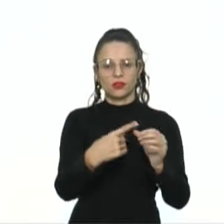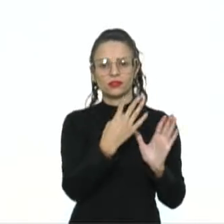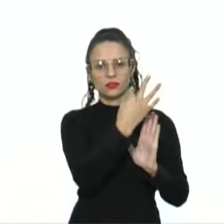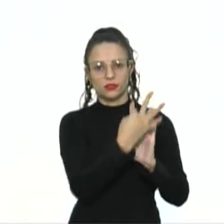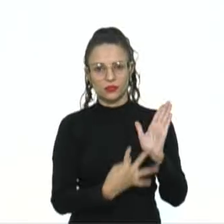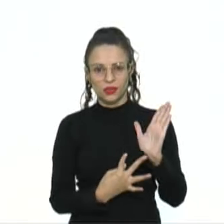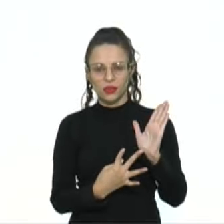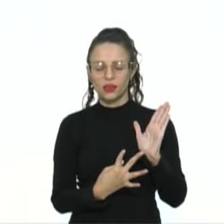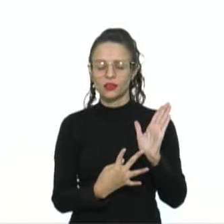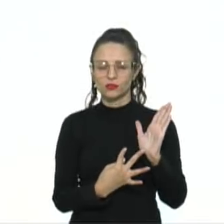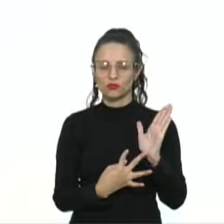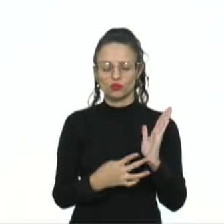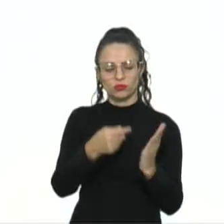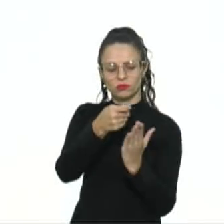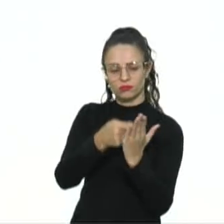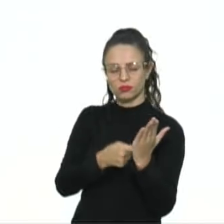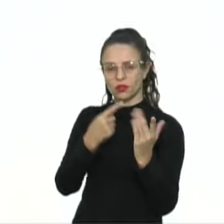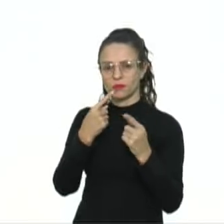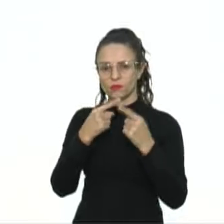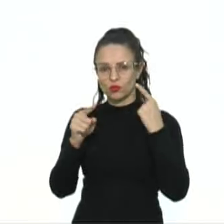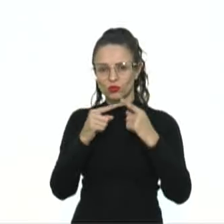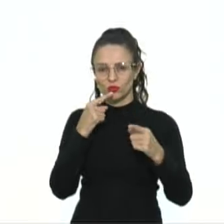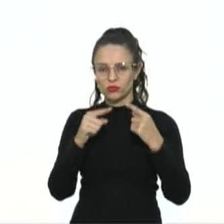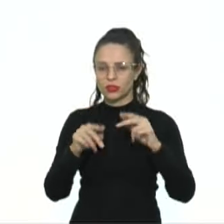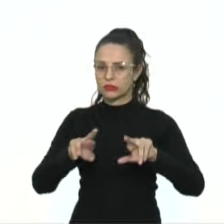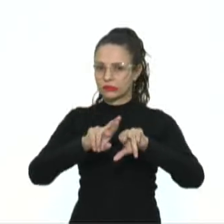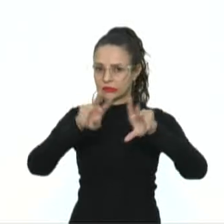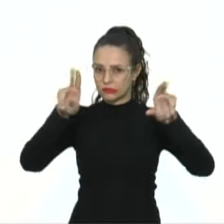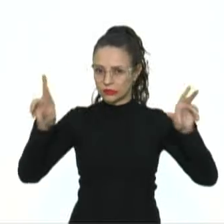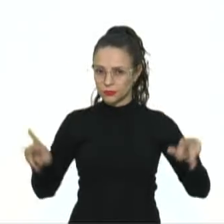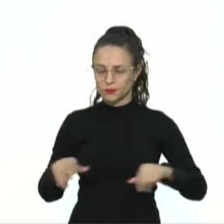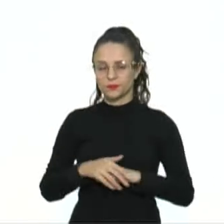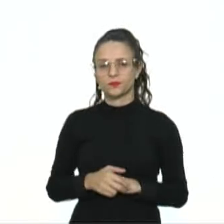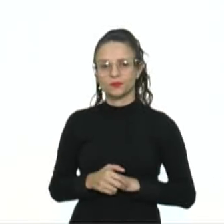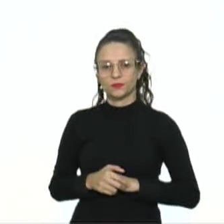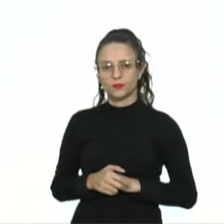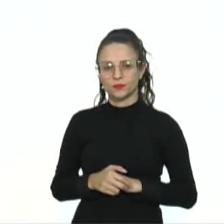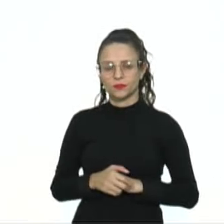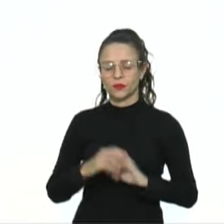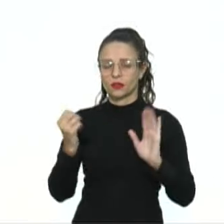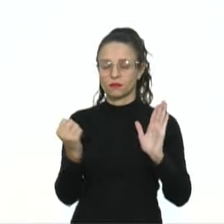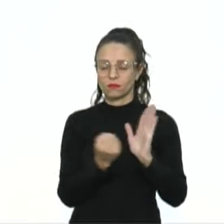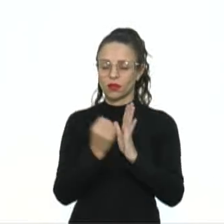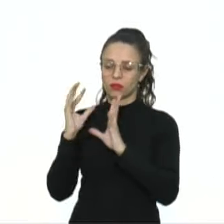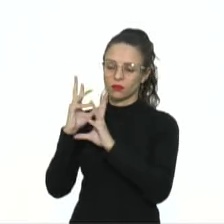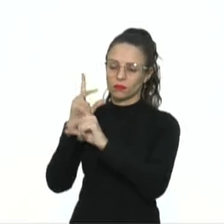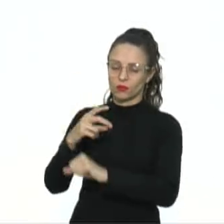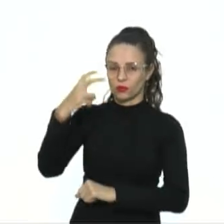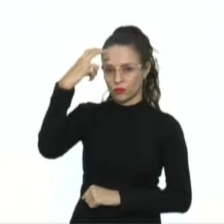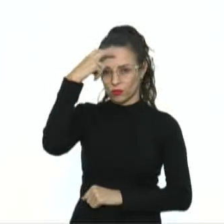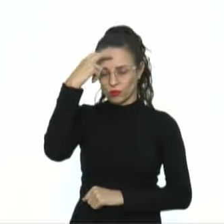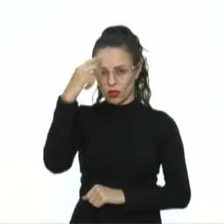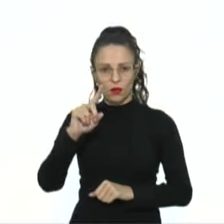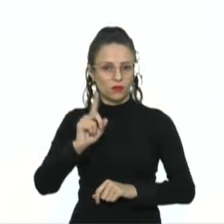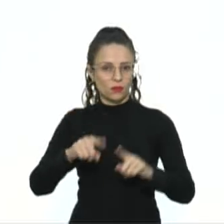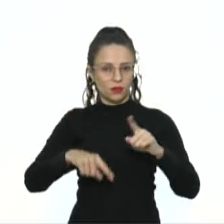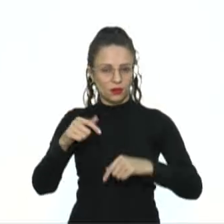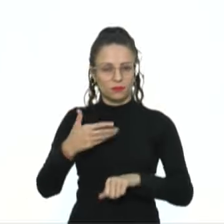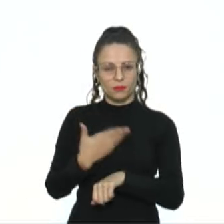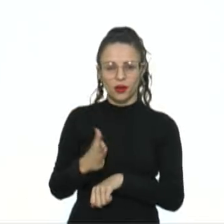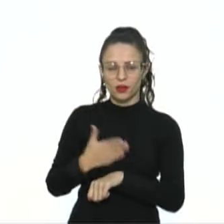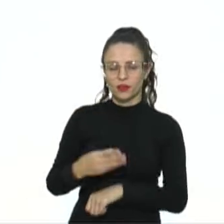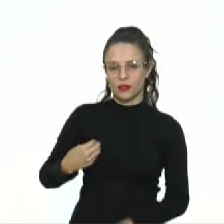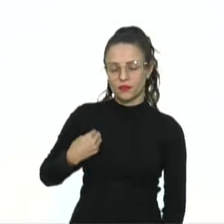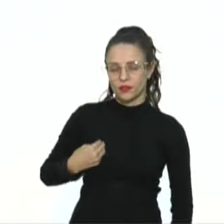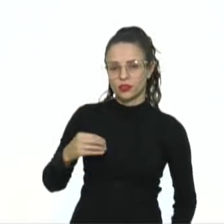textos, partituras, musicais, entre outros. Patrimônio cultural imaterial, práticas da vida social,